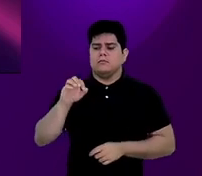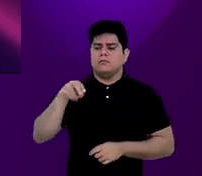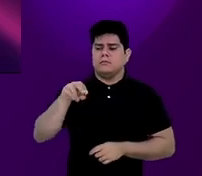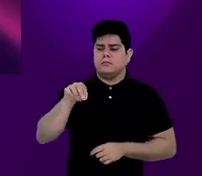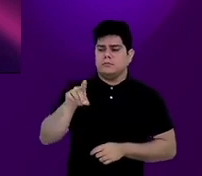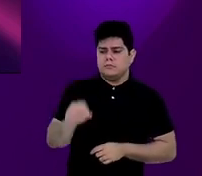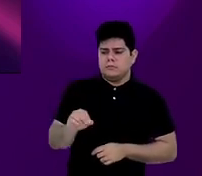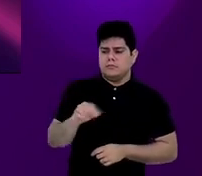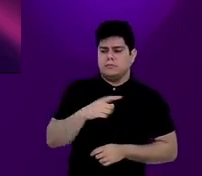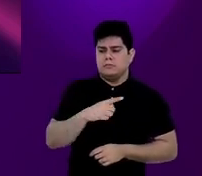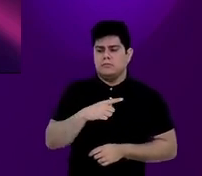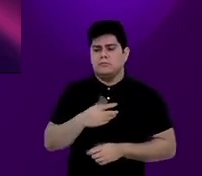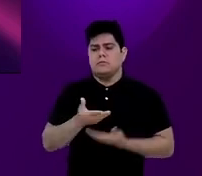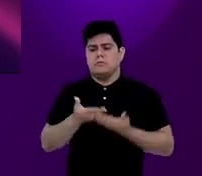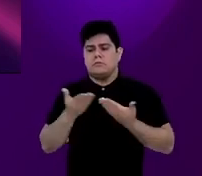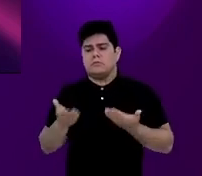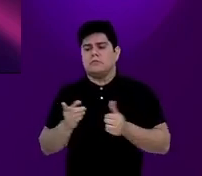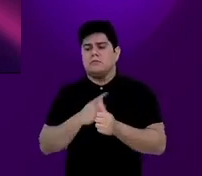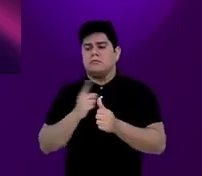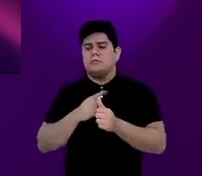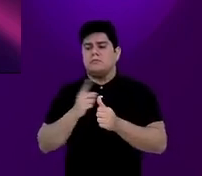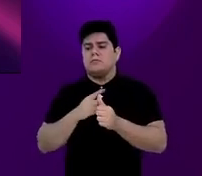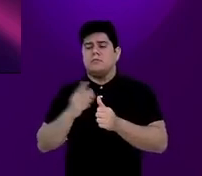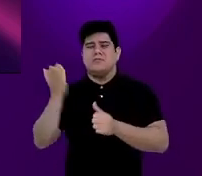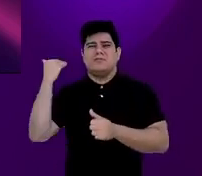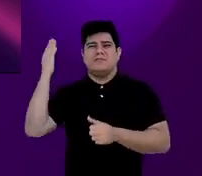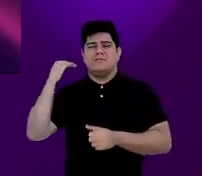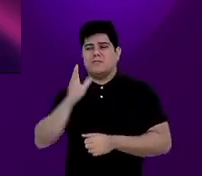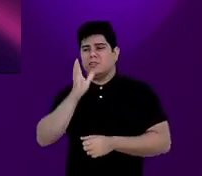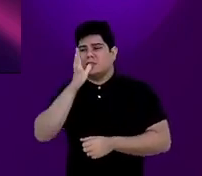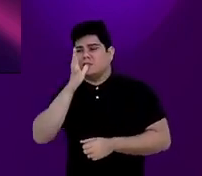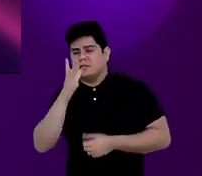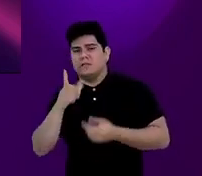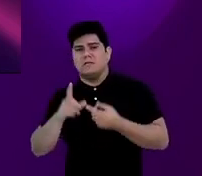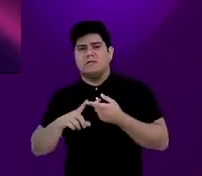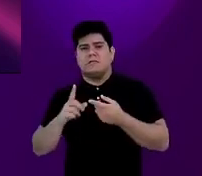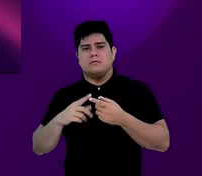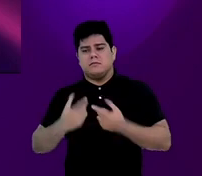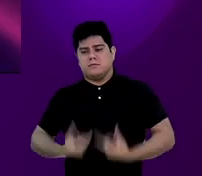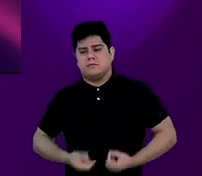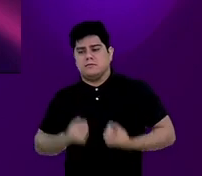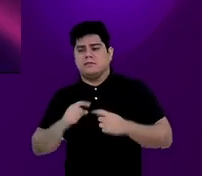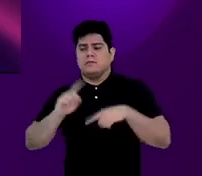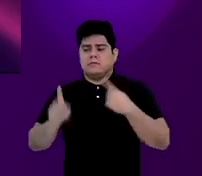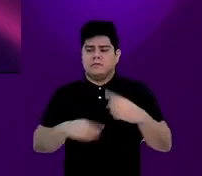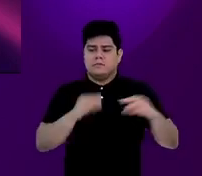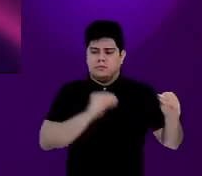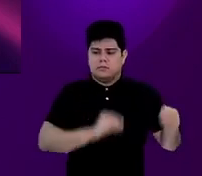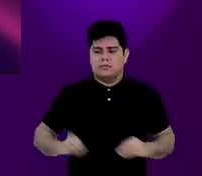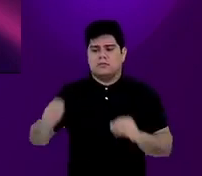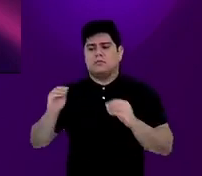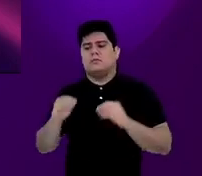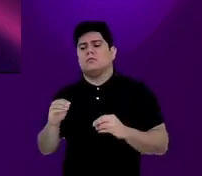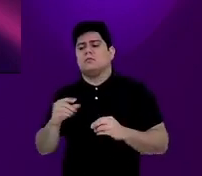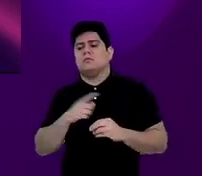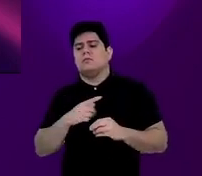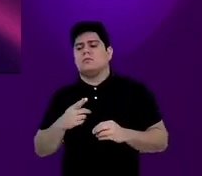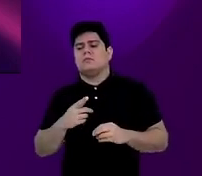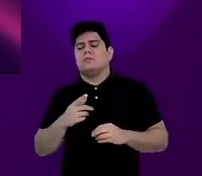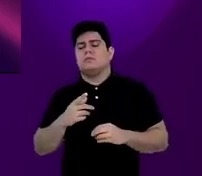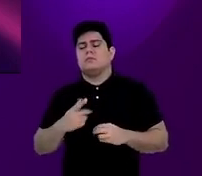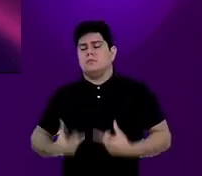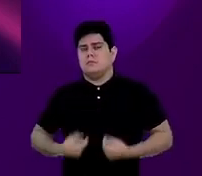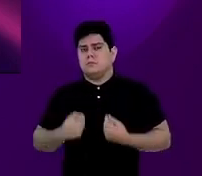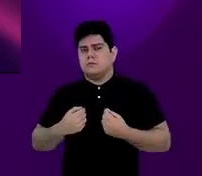ideia da mama inicialmente, primeiro do câncer de pênis, através de cabanas, isso depois mudou para o câncer de mama, e hoje a gente